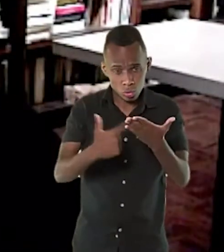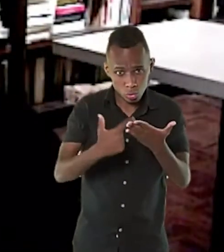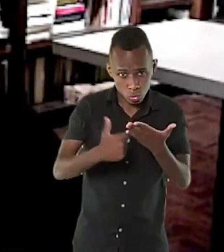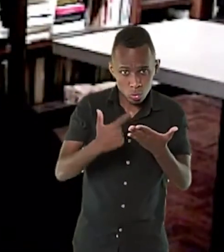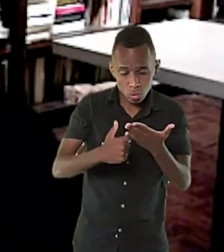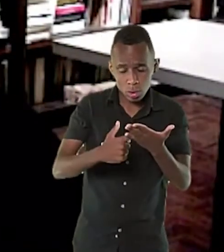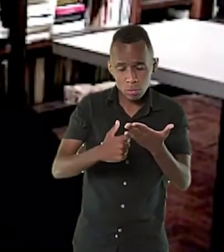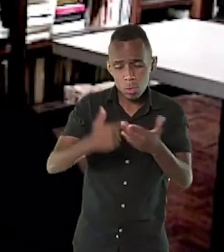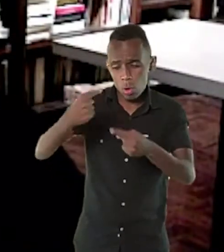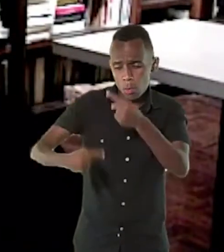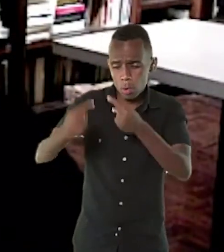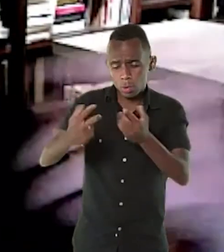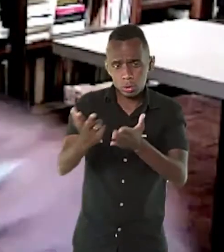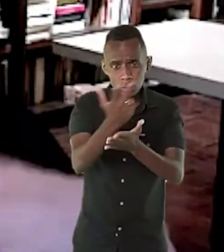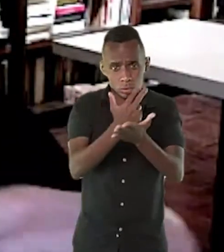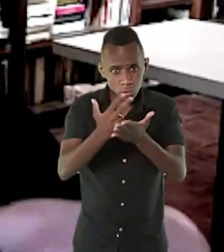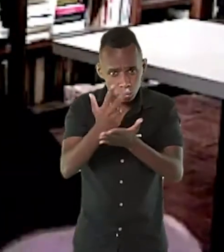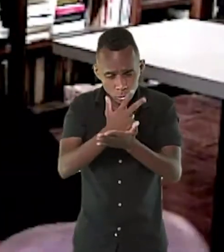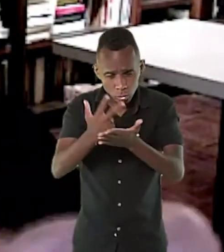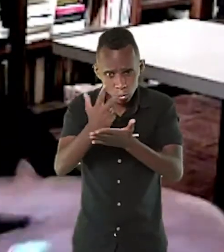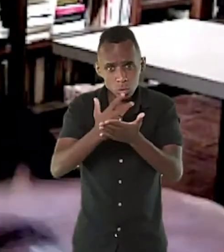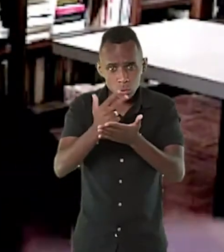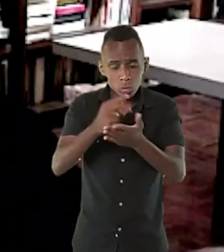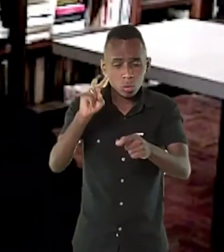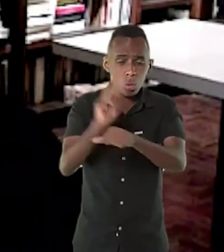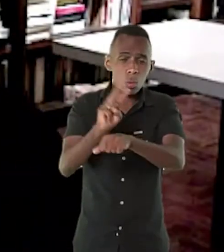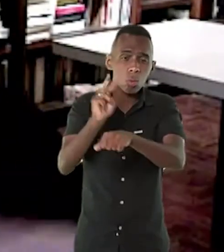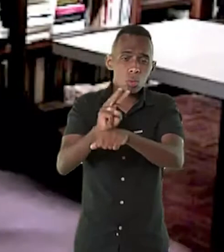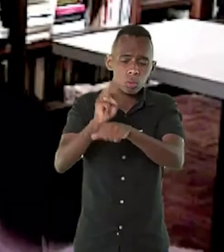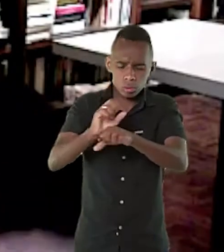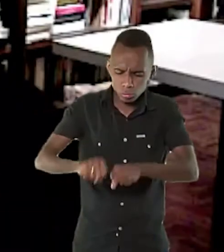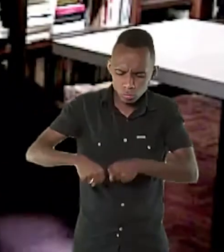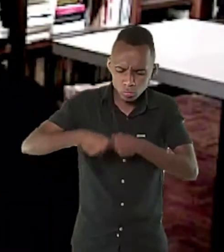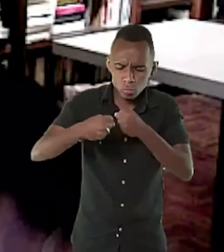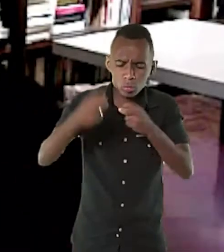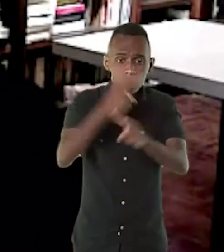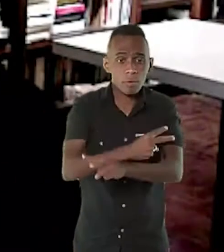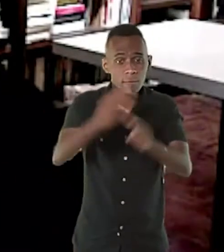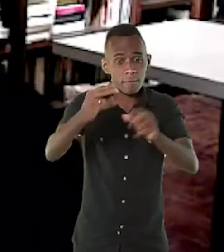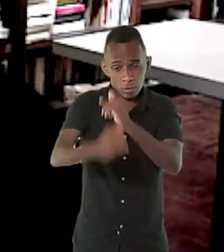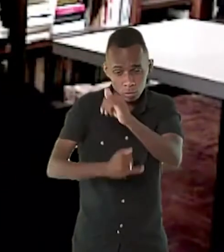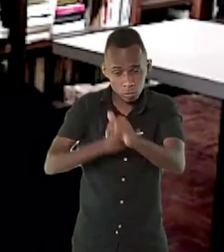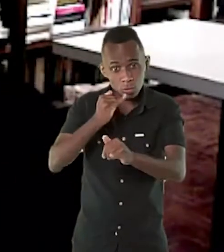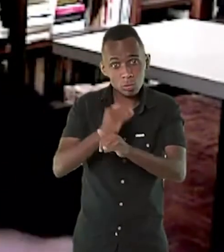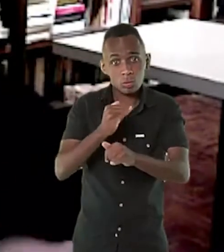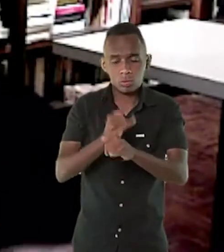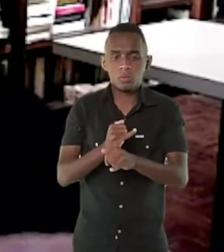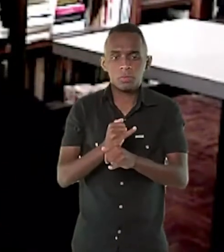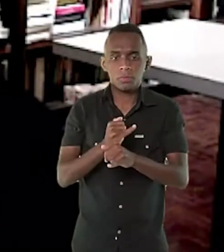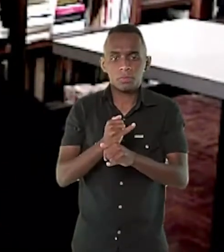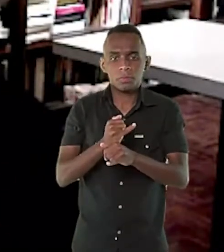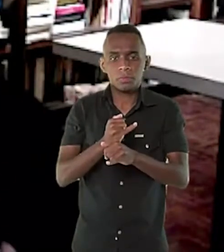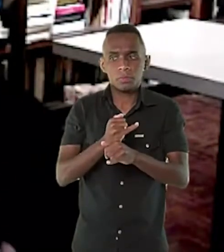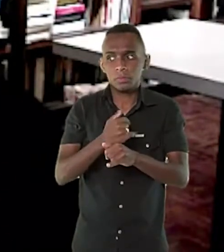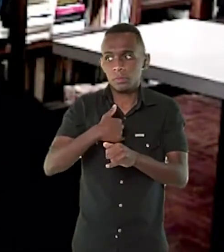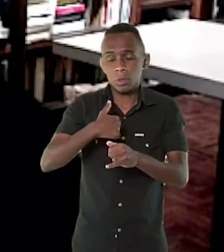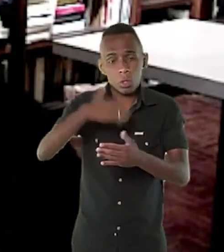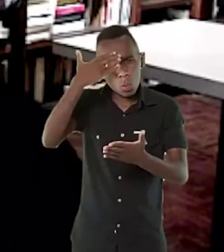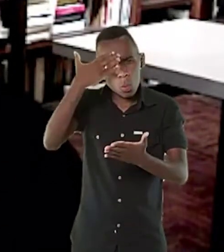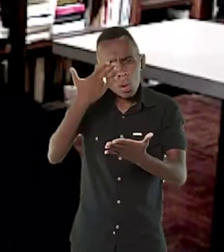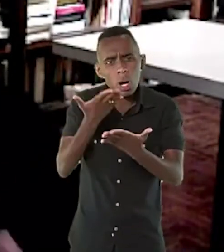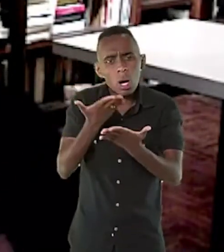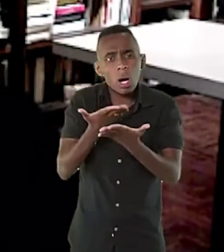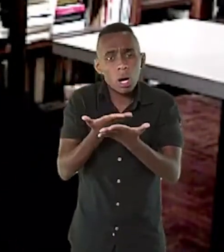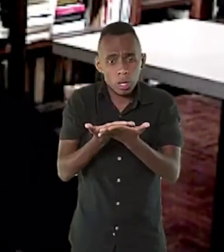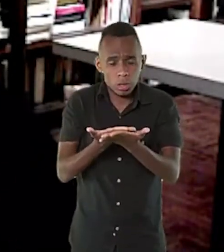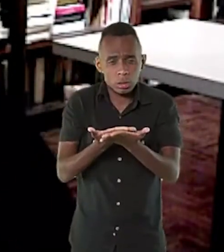imagem, vigilância e resistência na dadosfera, gravitam. Eu acredito que